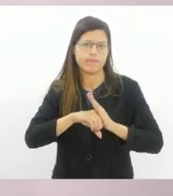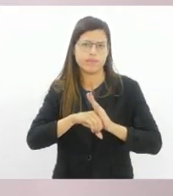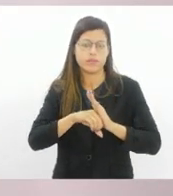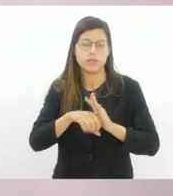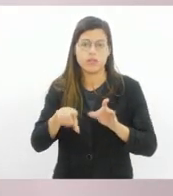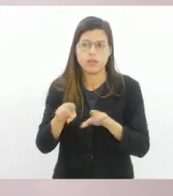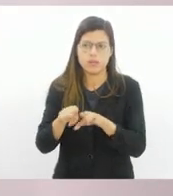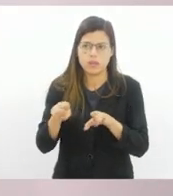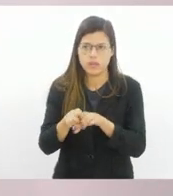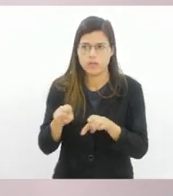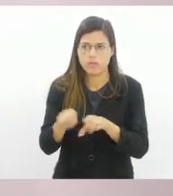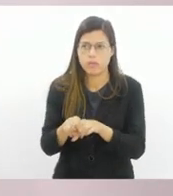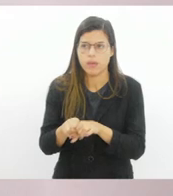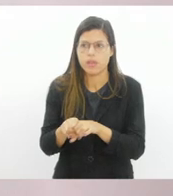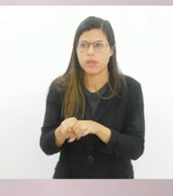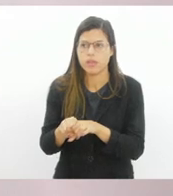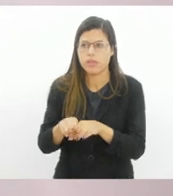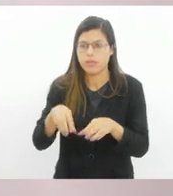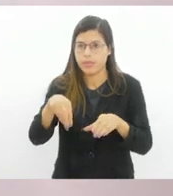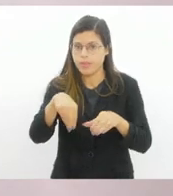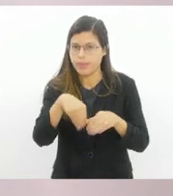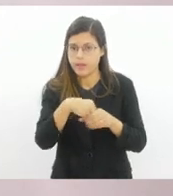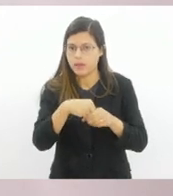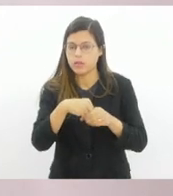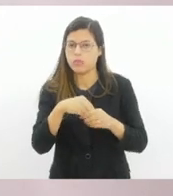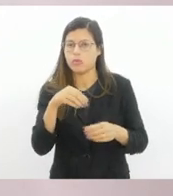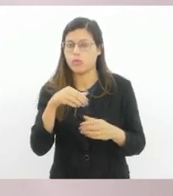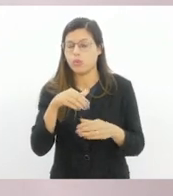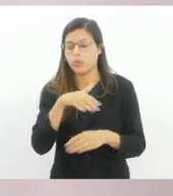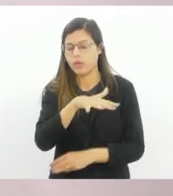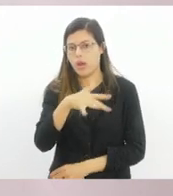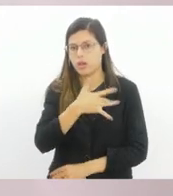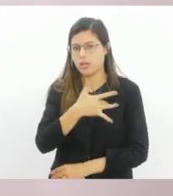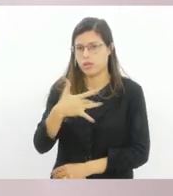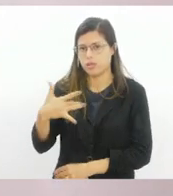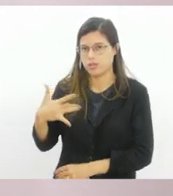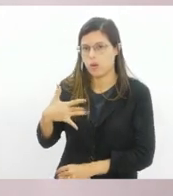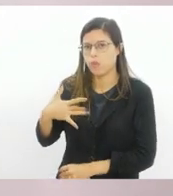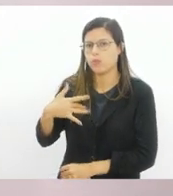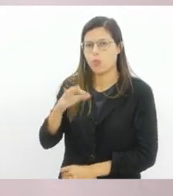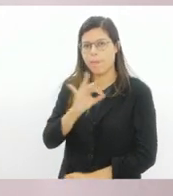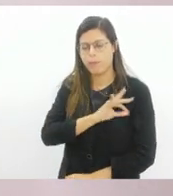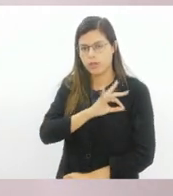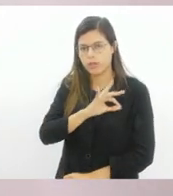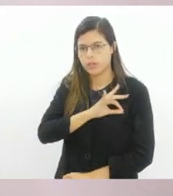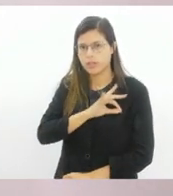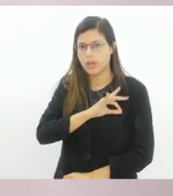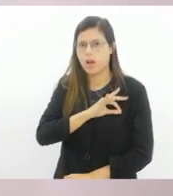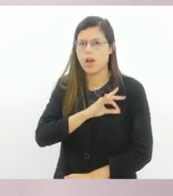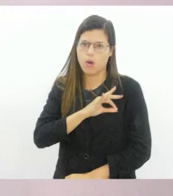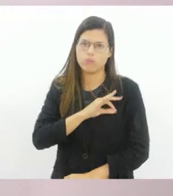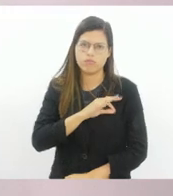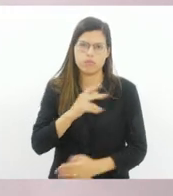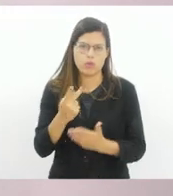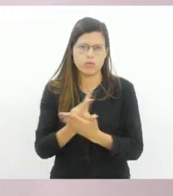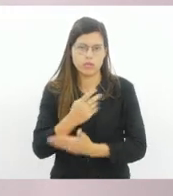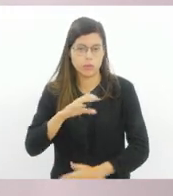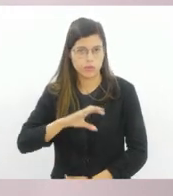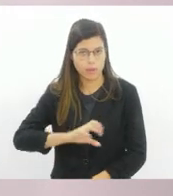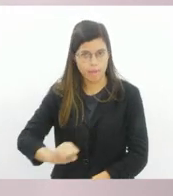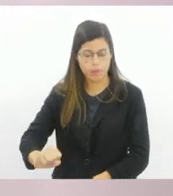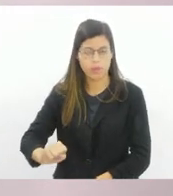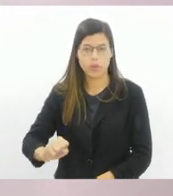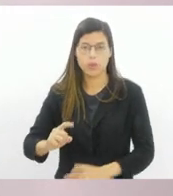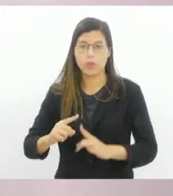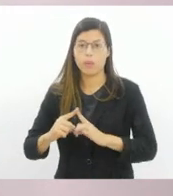colocar dentro do sistema de saúde autoridades policiais, inclusive em casos de aborto, mas no